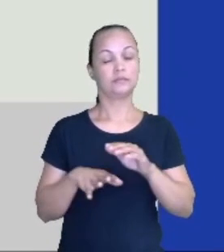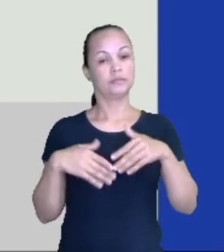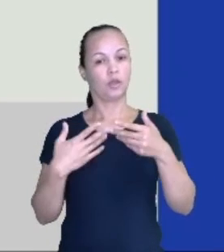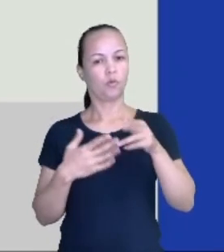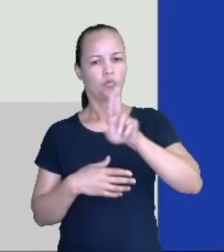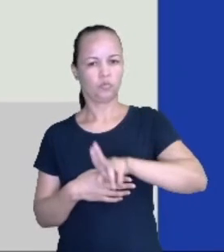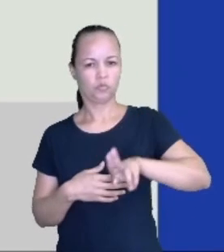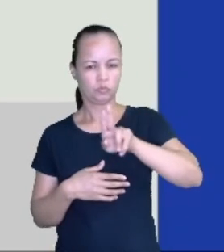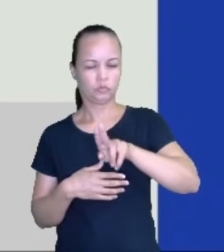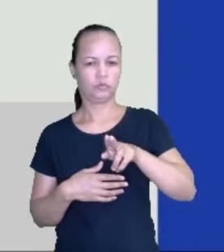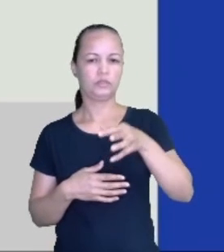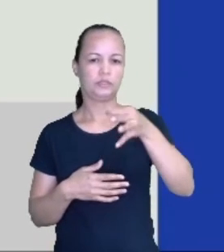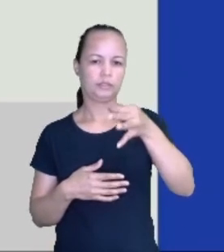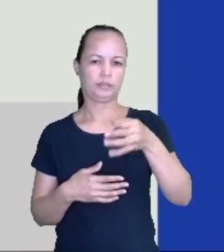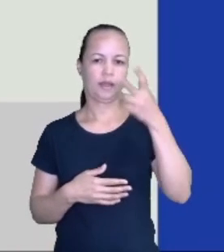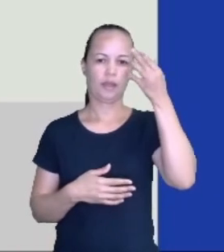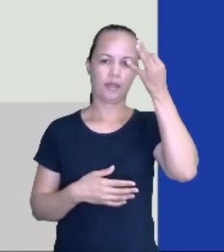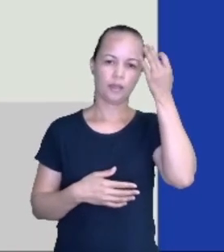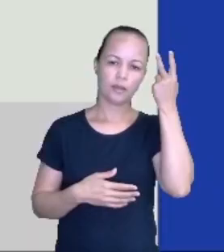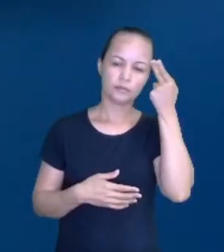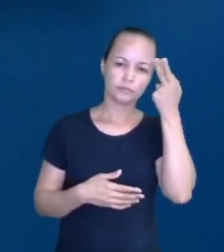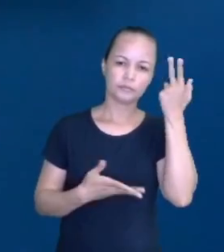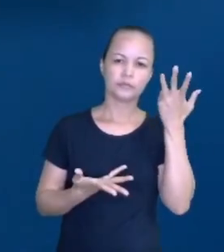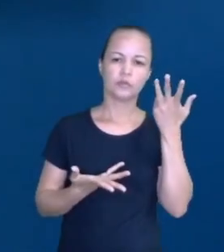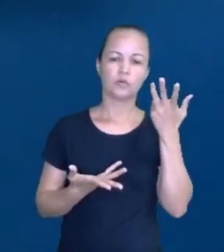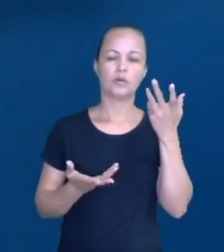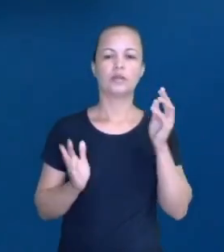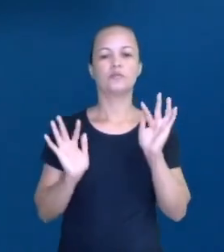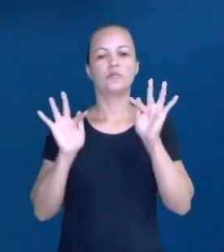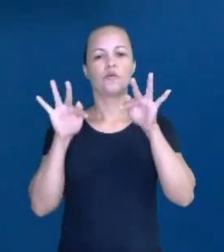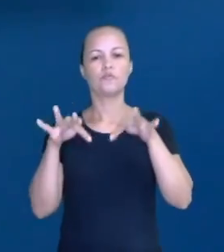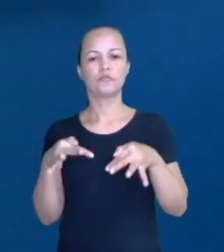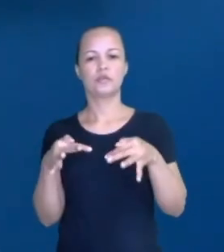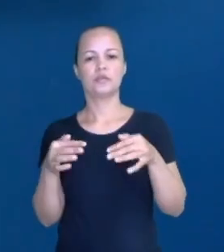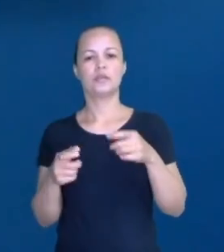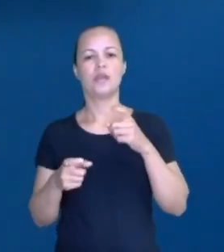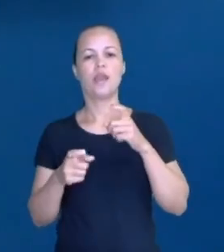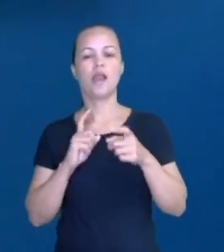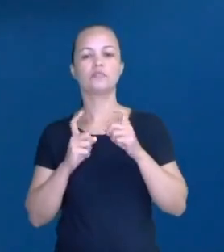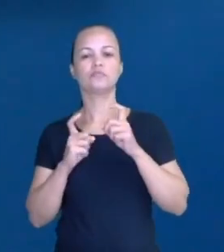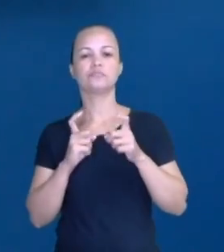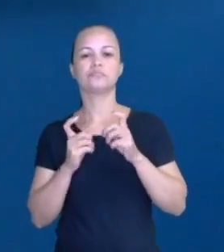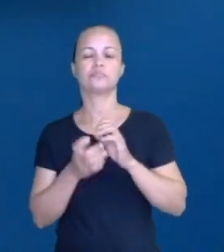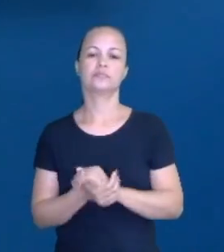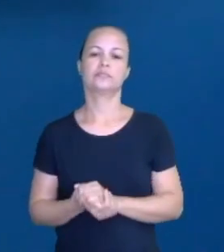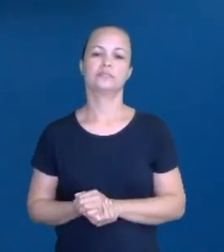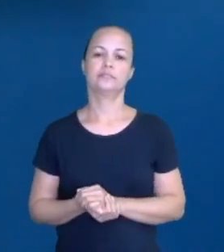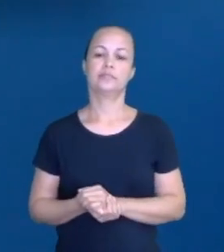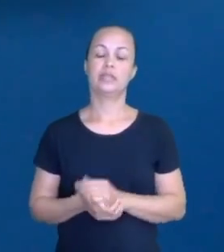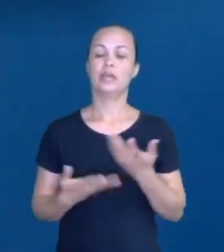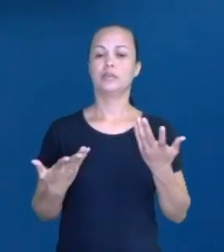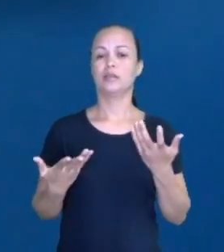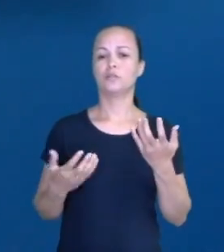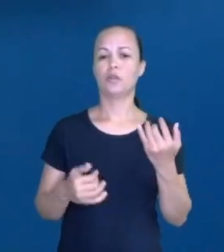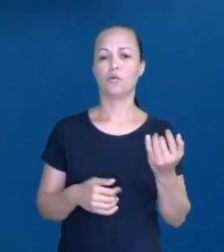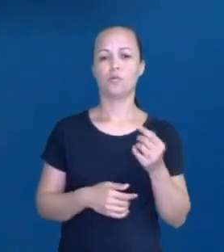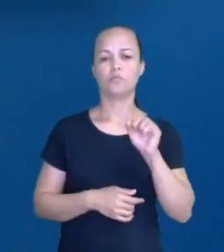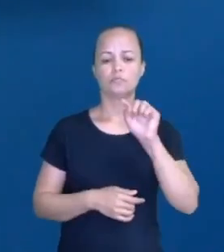direito, disse o ponto final e pôs fim à discussão. Então, como percebemos, não tem um ponto mais